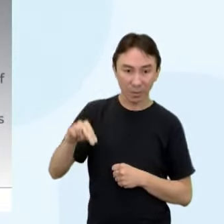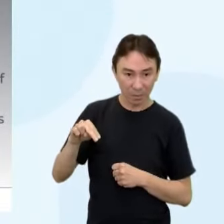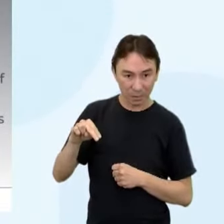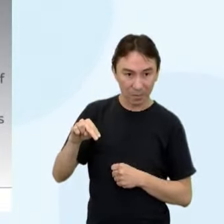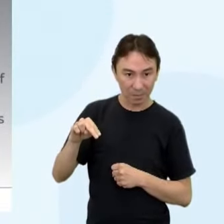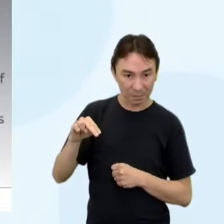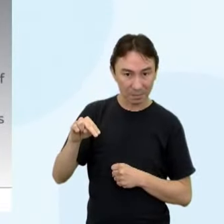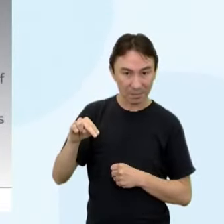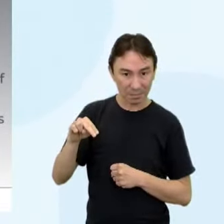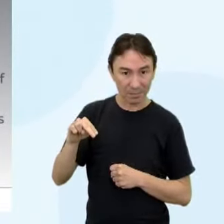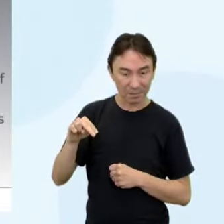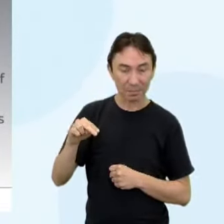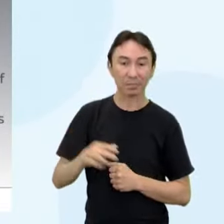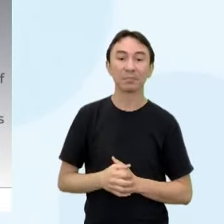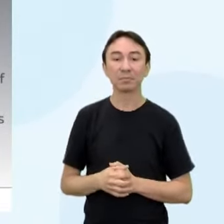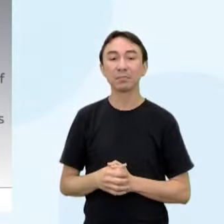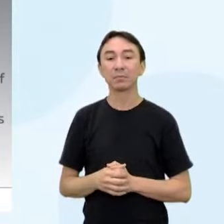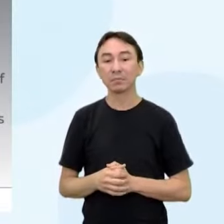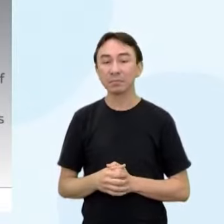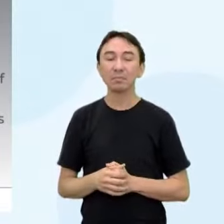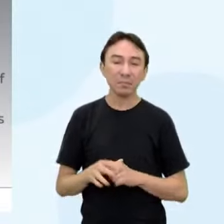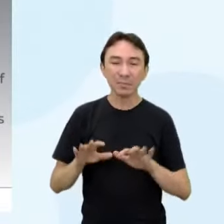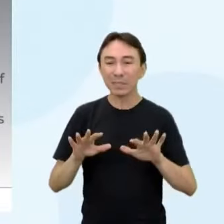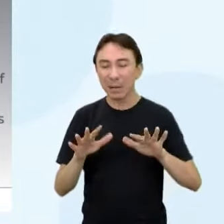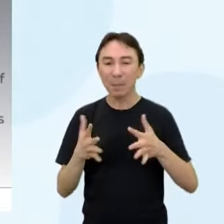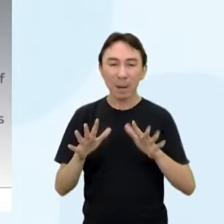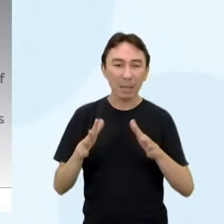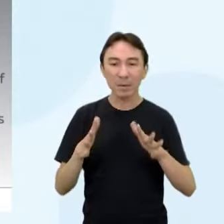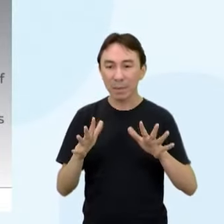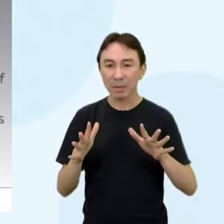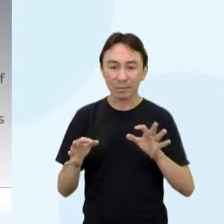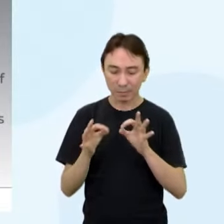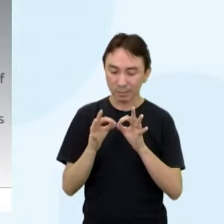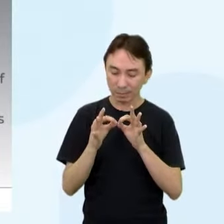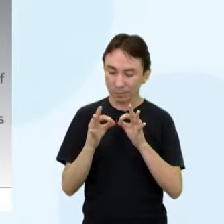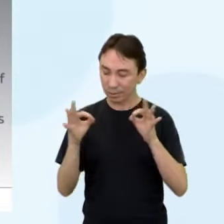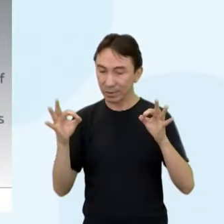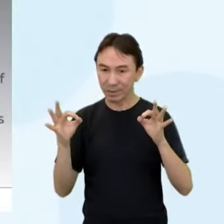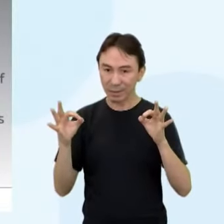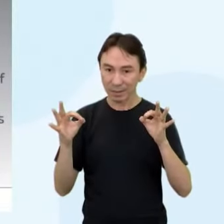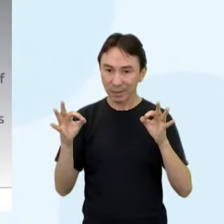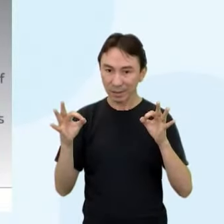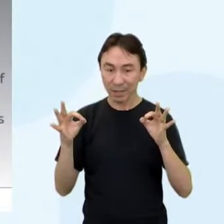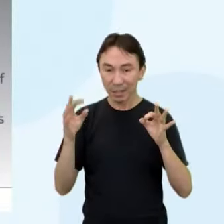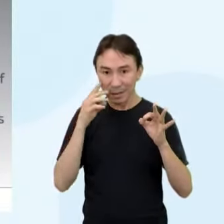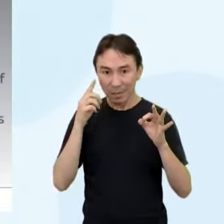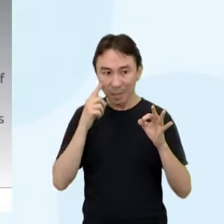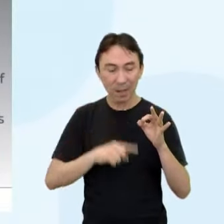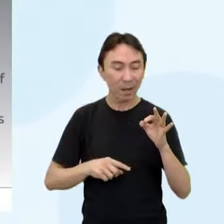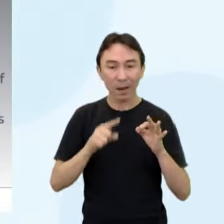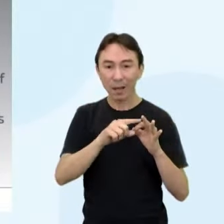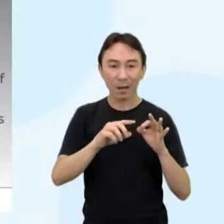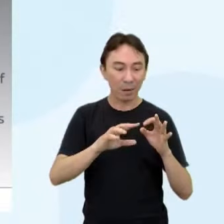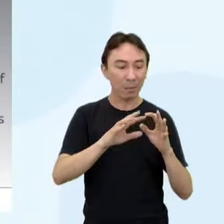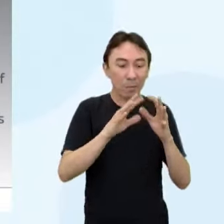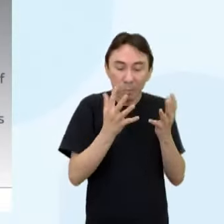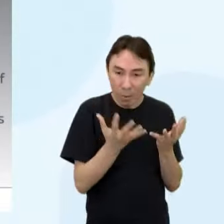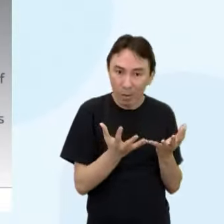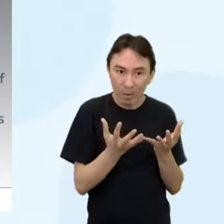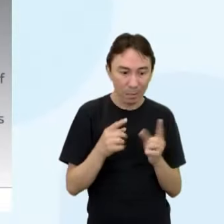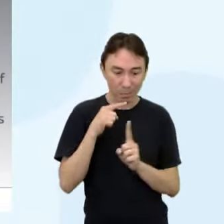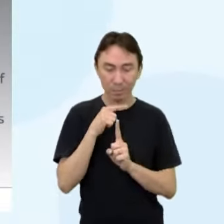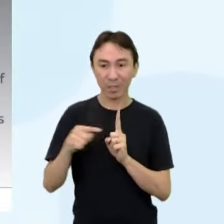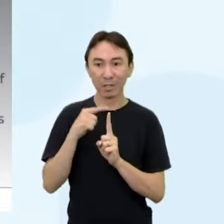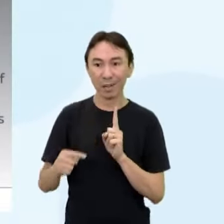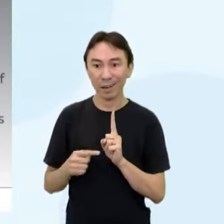size. É aproximadamente aí metade do tamanho de Pluto. For that reason, por esta